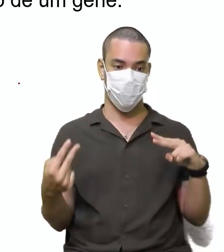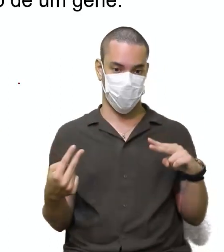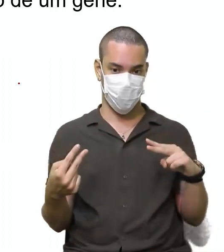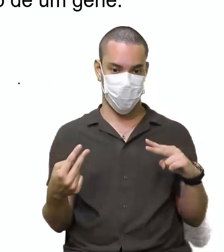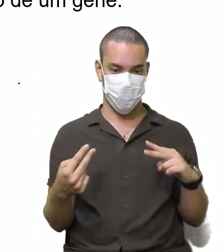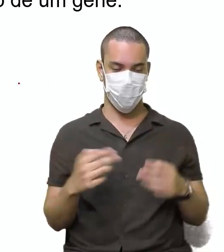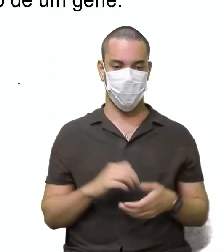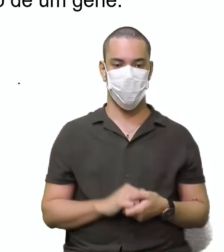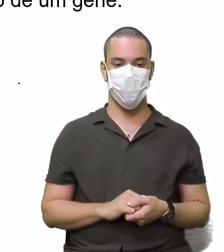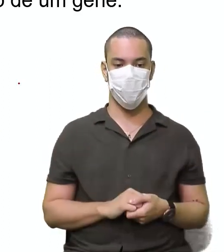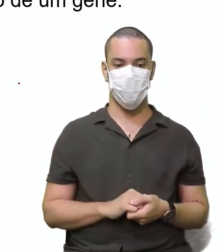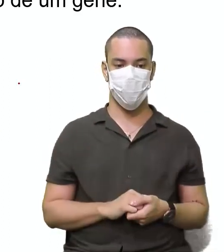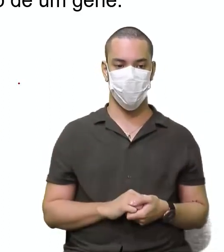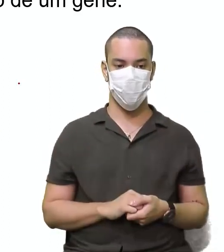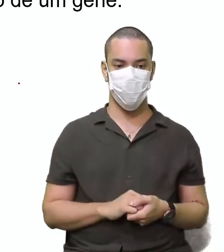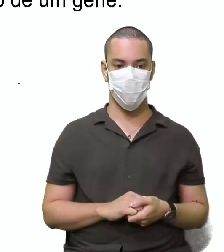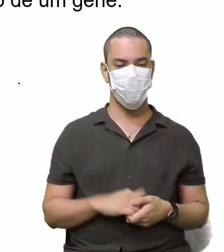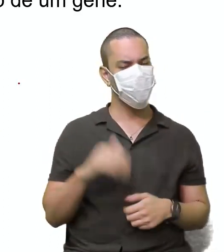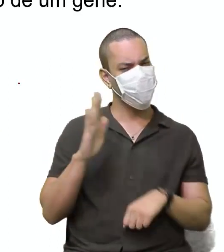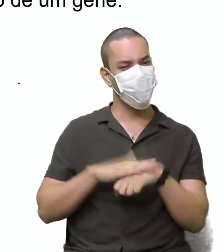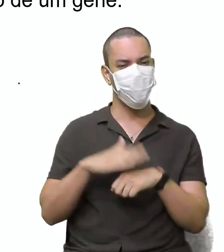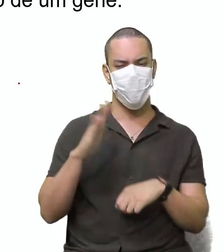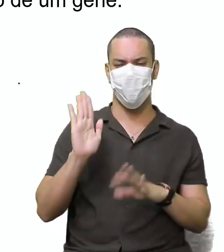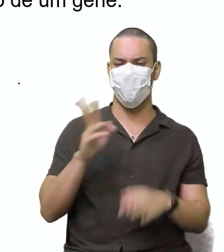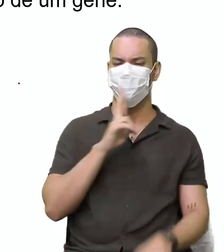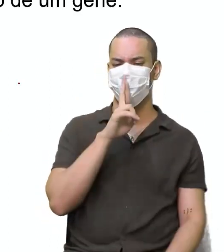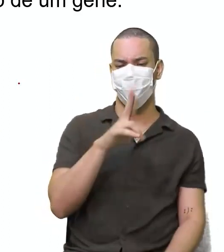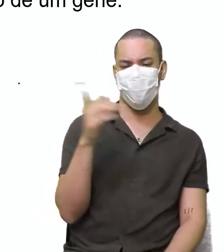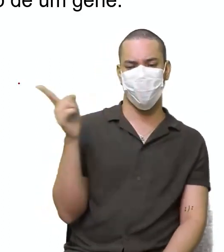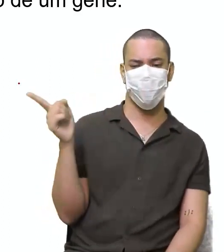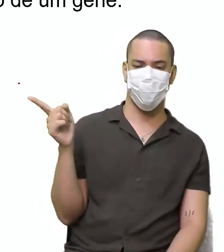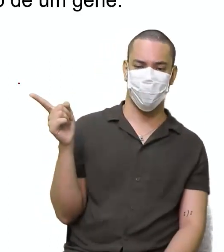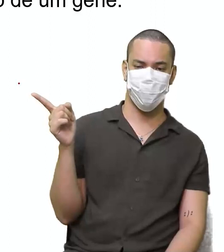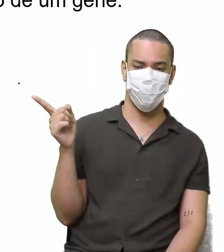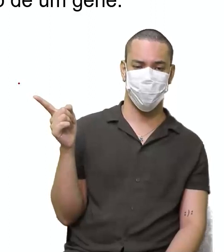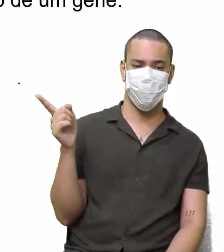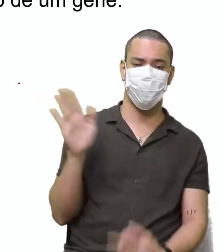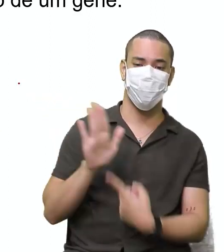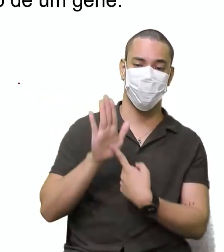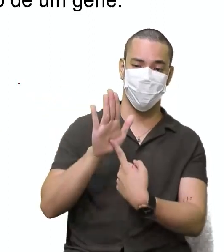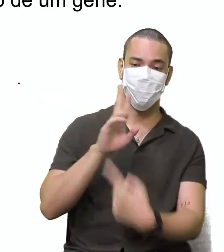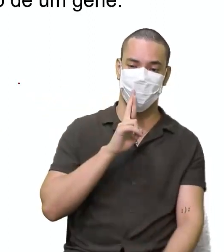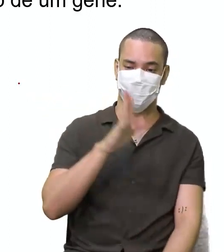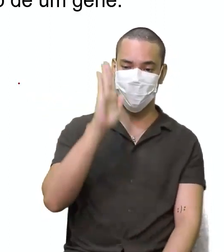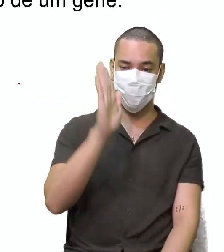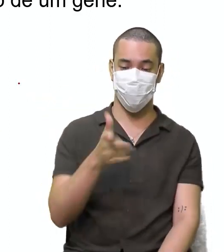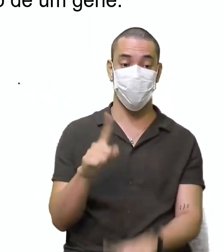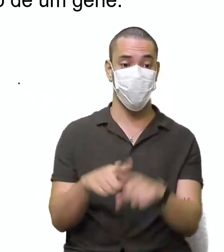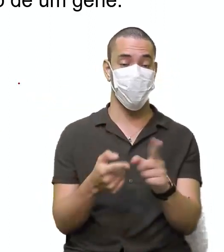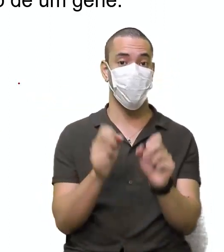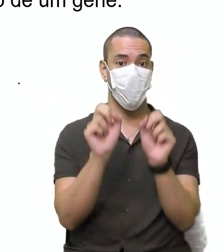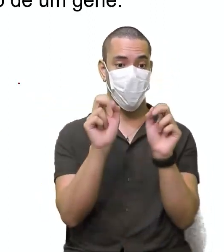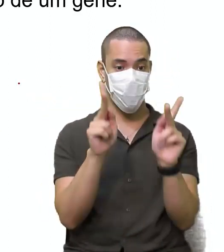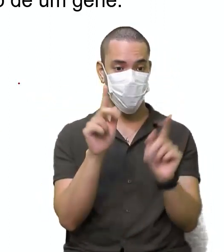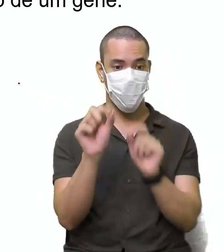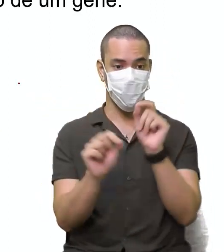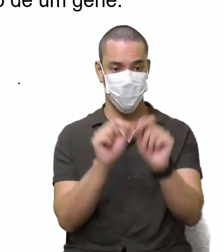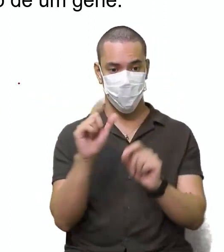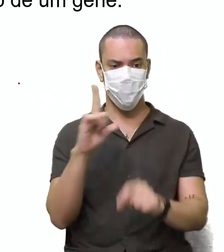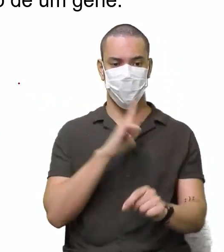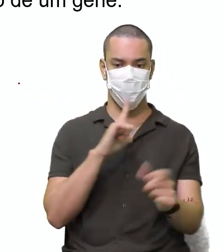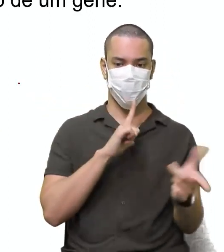que Foi demais, professora. Acabou mostrando logo a resposta. Foi demais, mas ok. Gente, olha só. Então, você tem